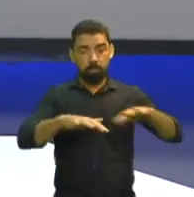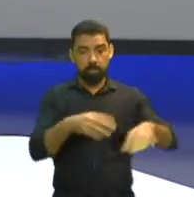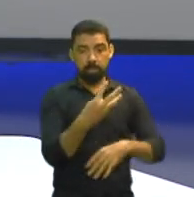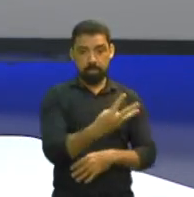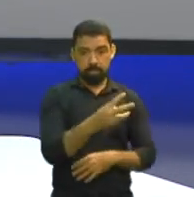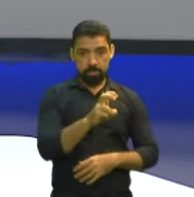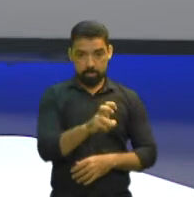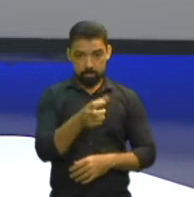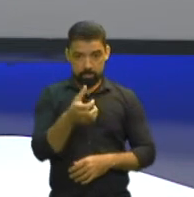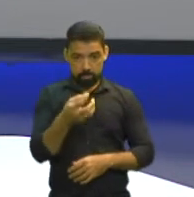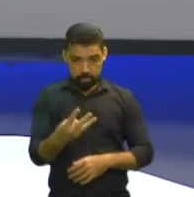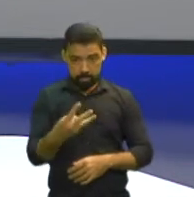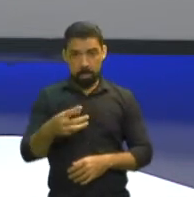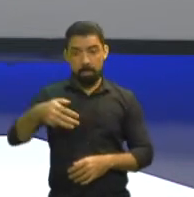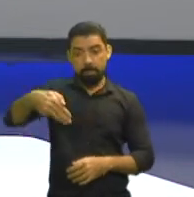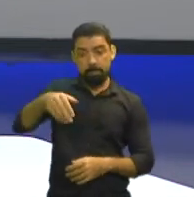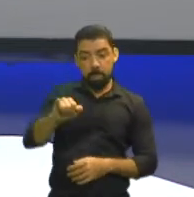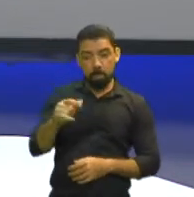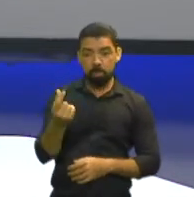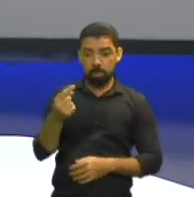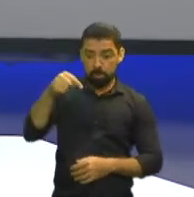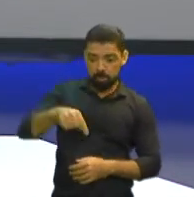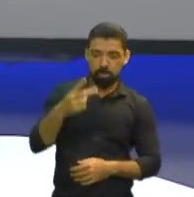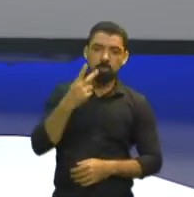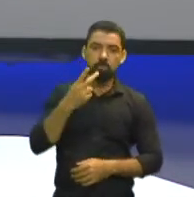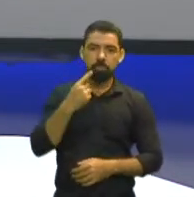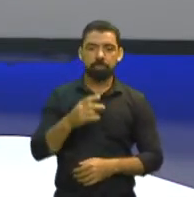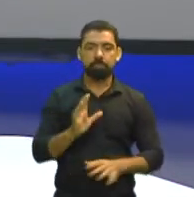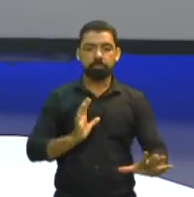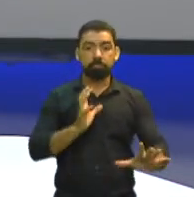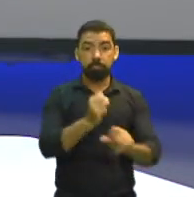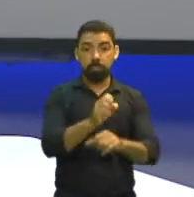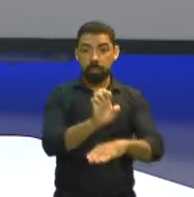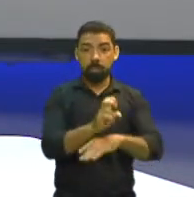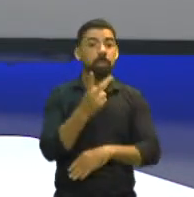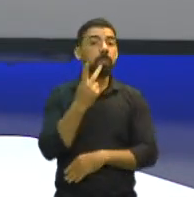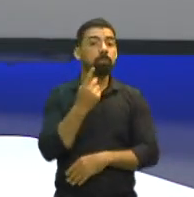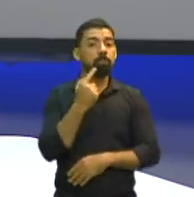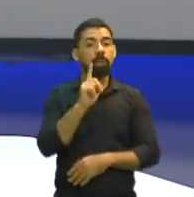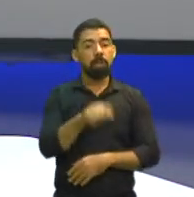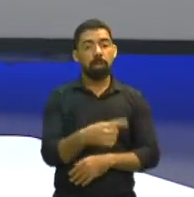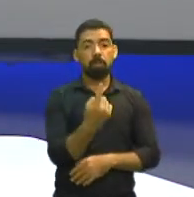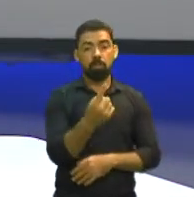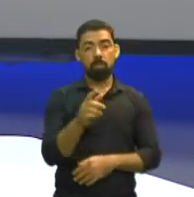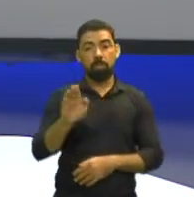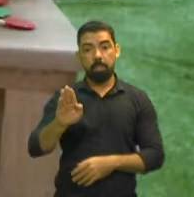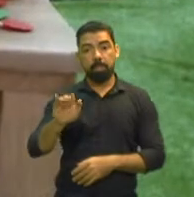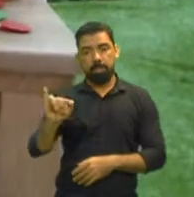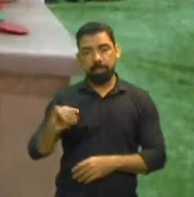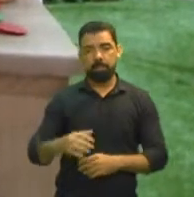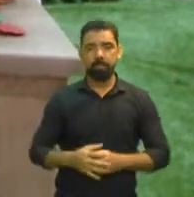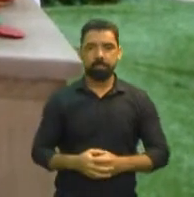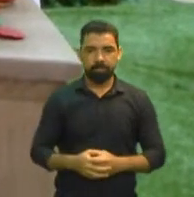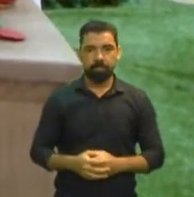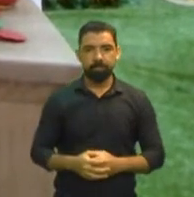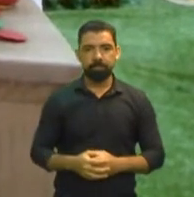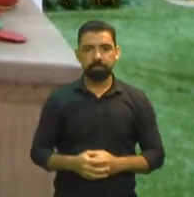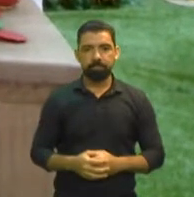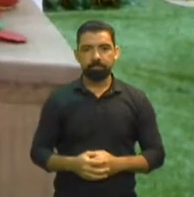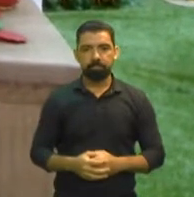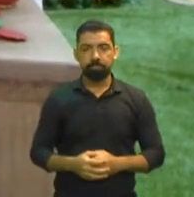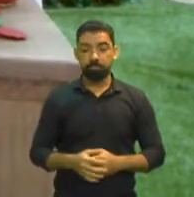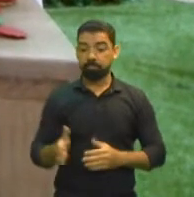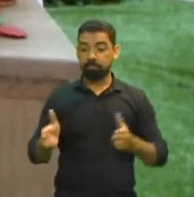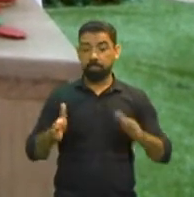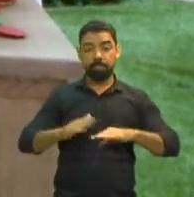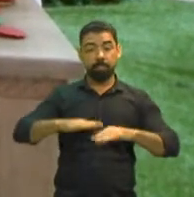em Fortaleza. No Ceará, soma-se uma injeção de 1,10 bilhões de reais. O período mais importante